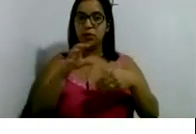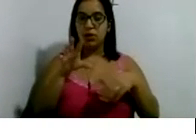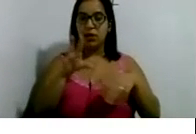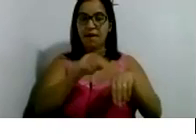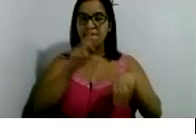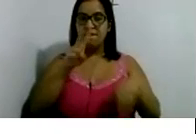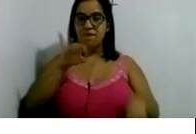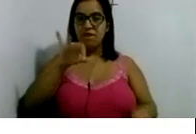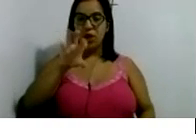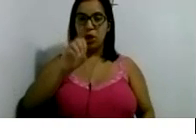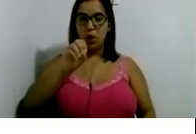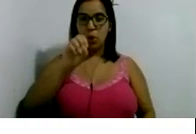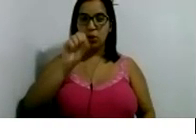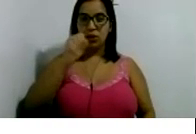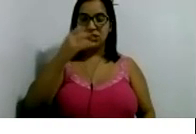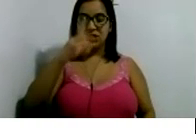vilosidades lá da placenta.